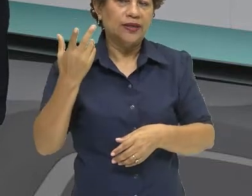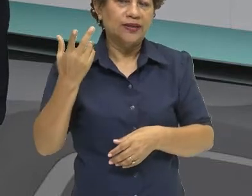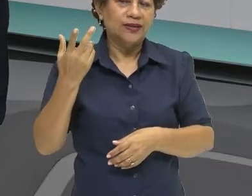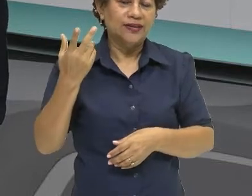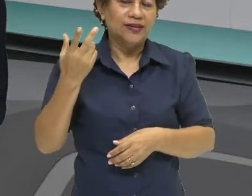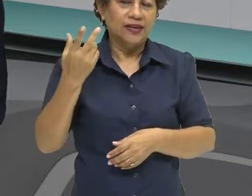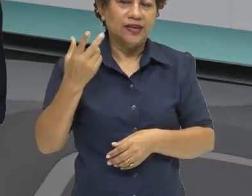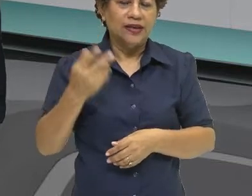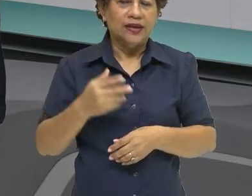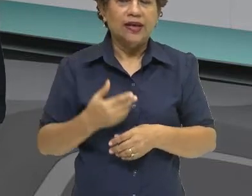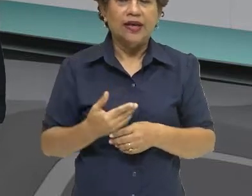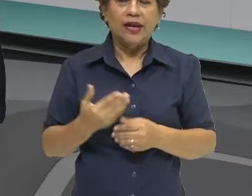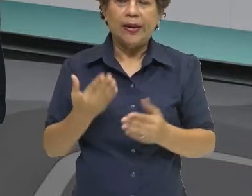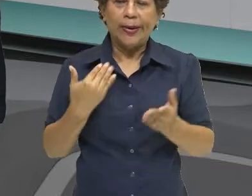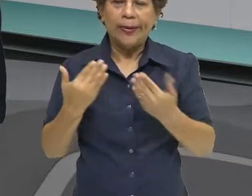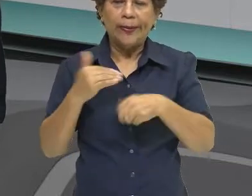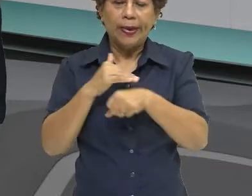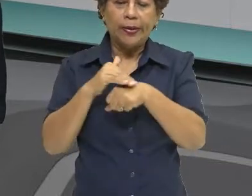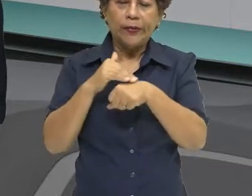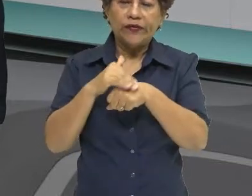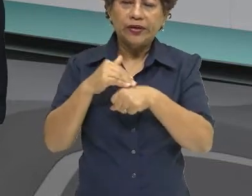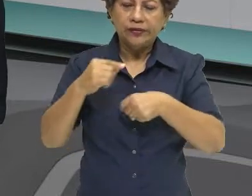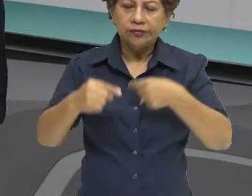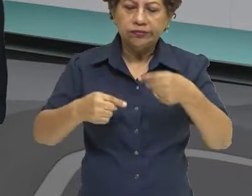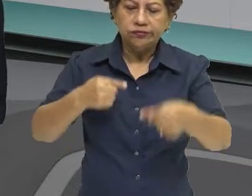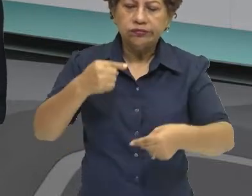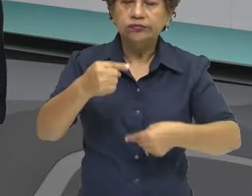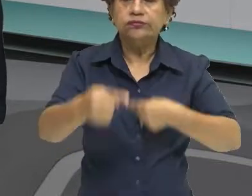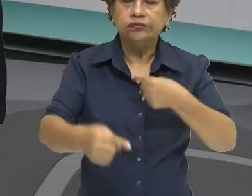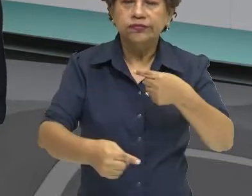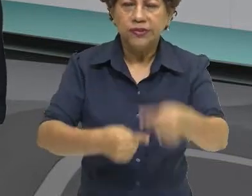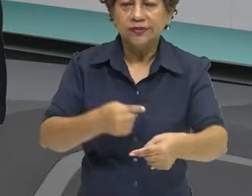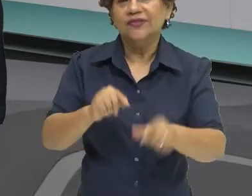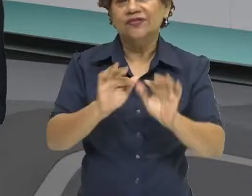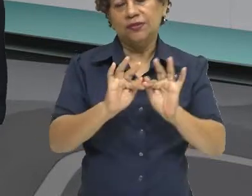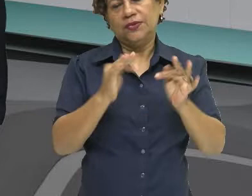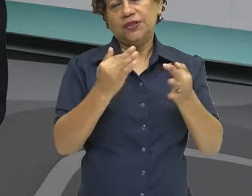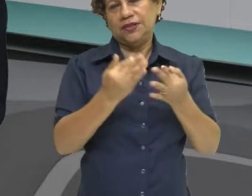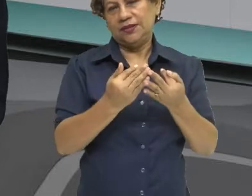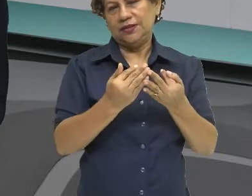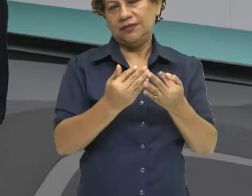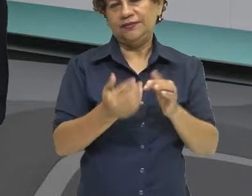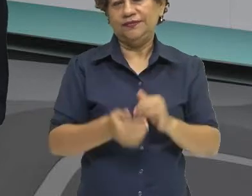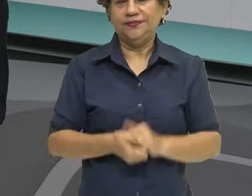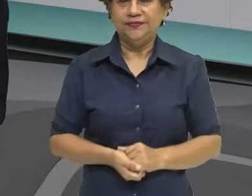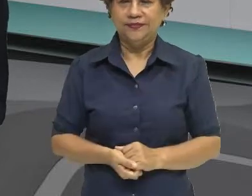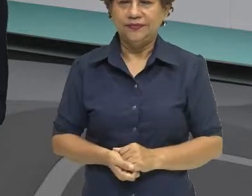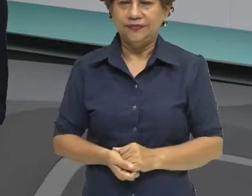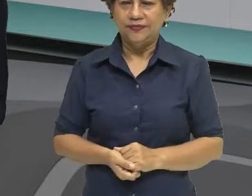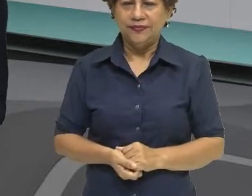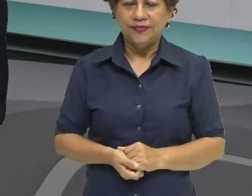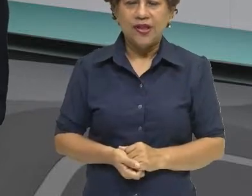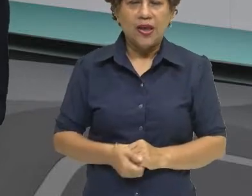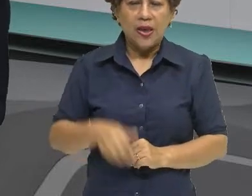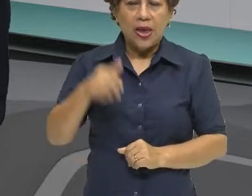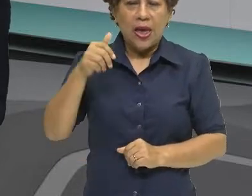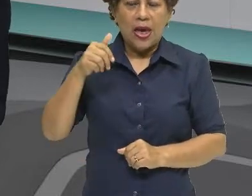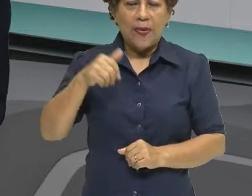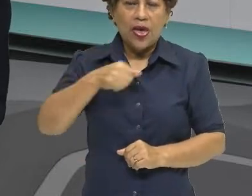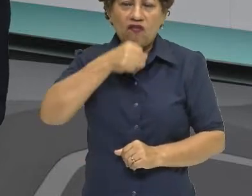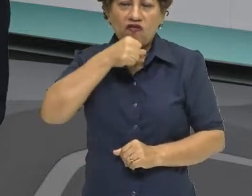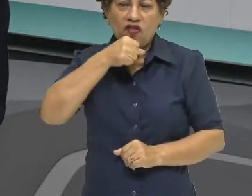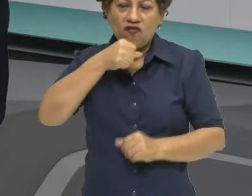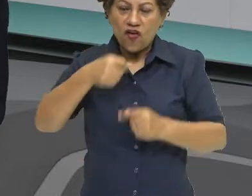tia-avó me falou, a minha avó me falou. Aí eu já falei para minha filha, né? Então,